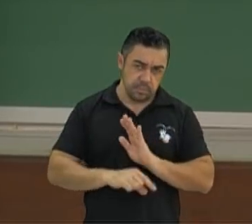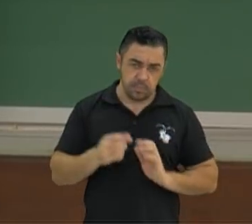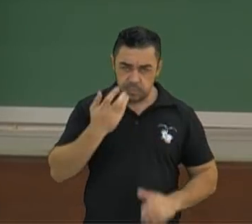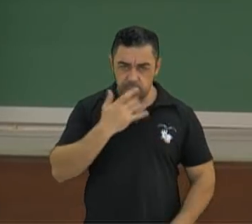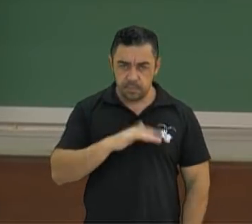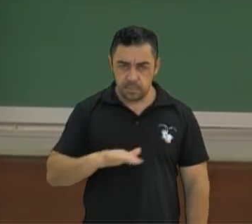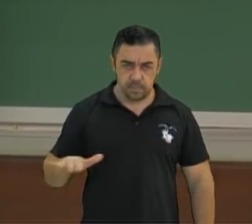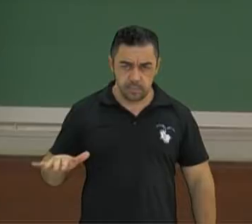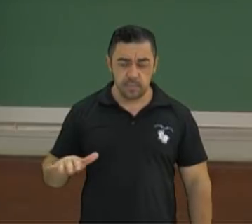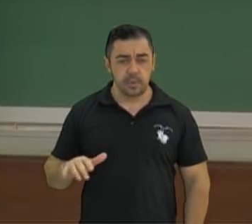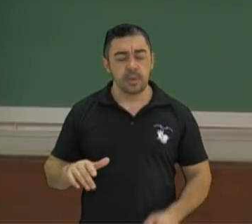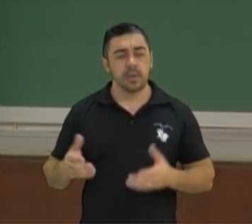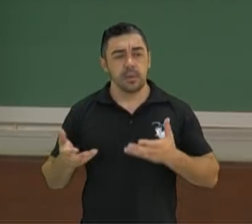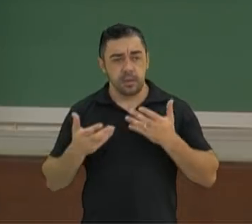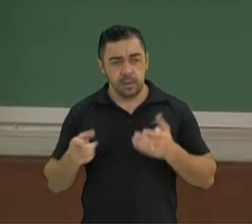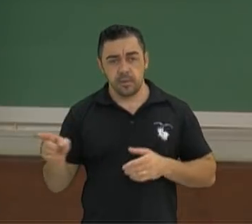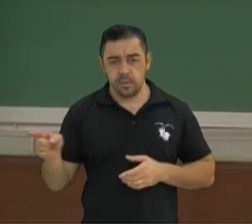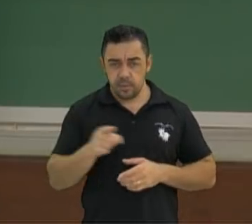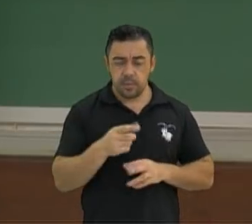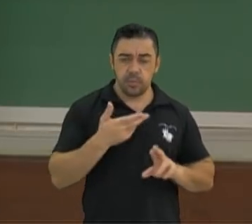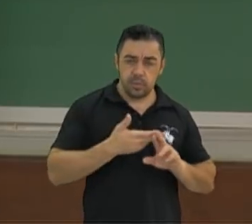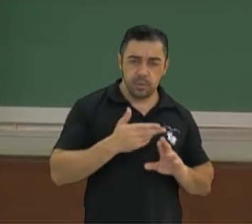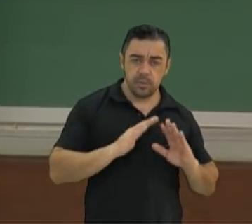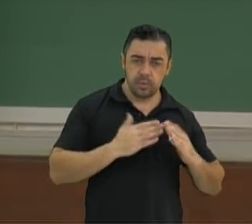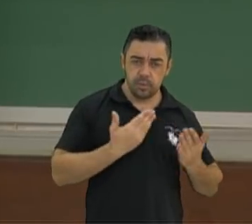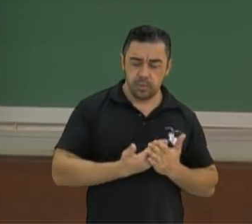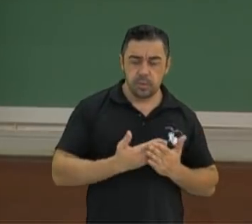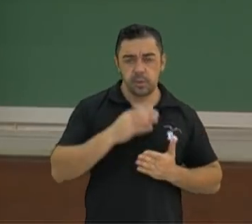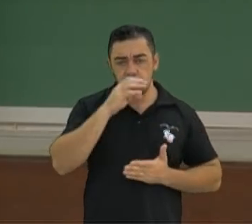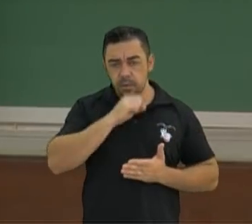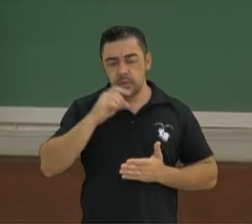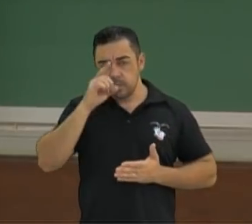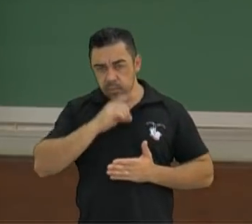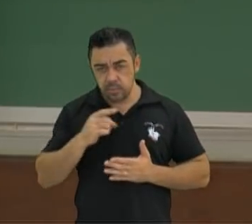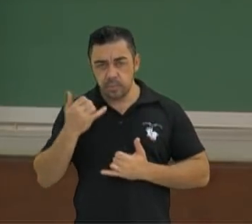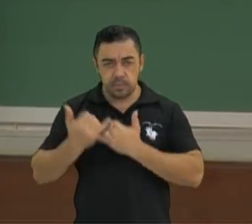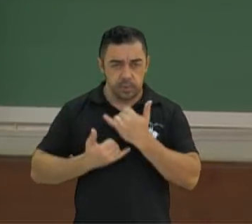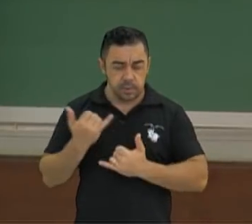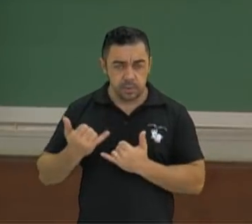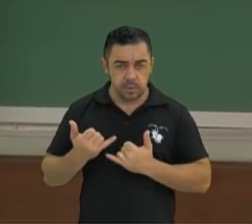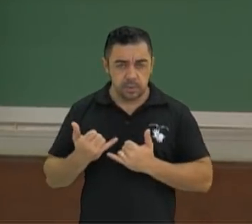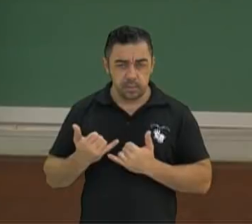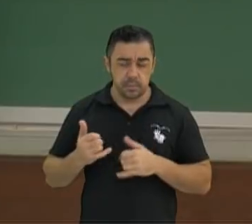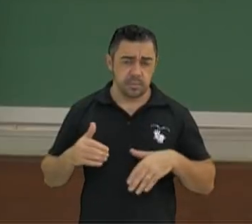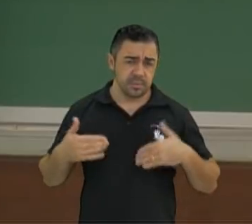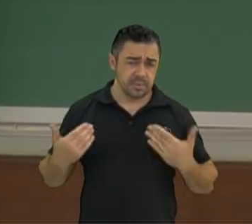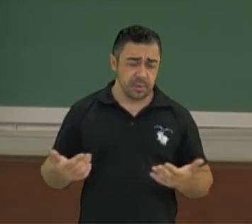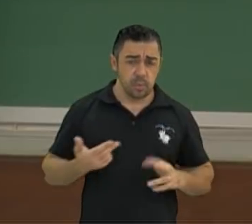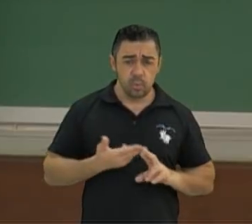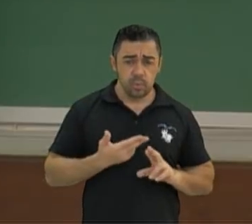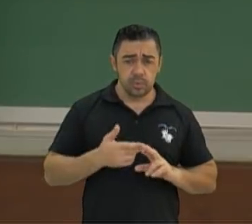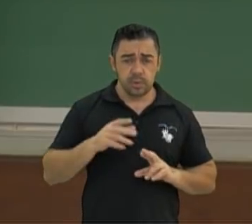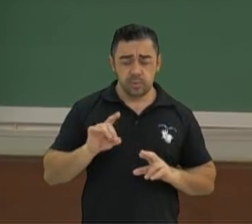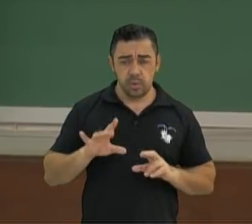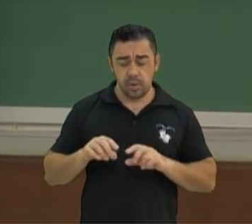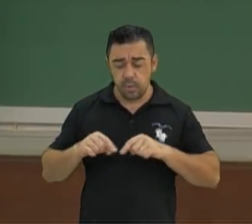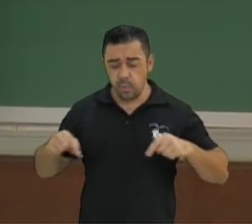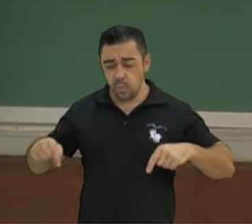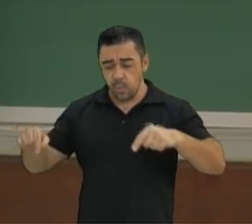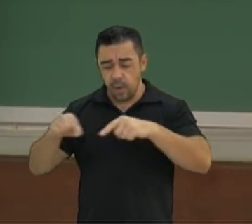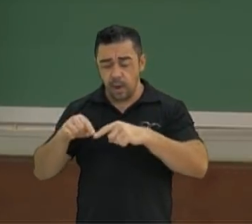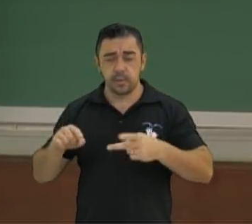crianças, se eles utilizariam a escola no final de semana de maneira recreativa, ou seja, usar só a quadra e a